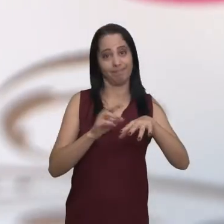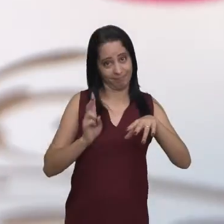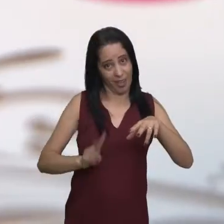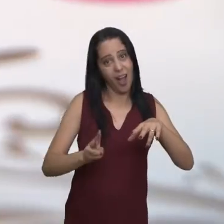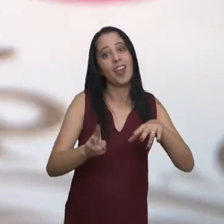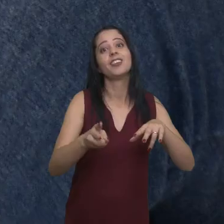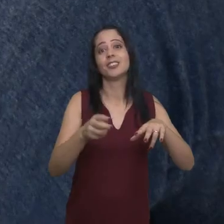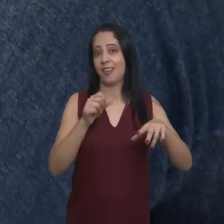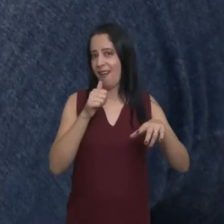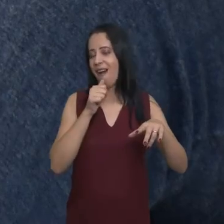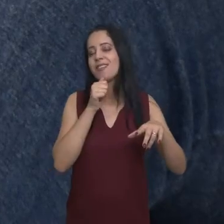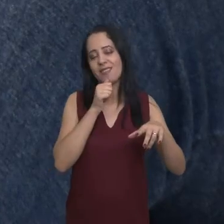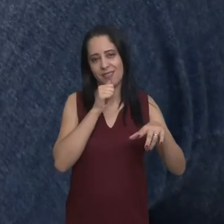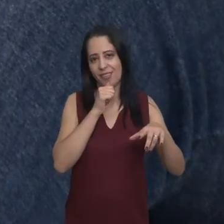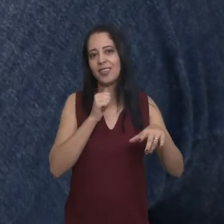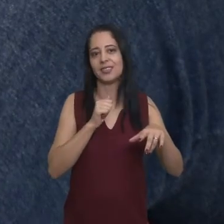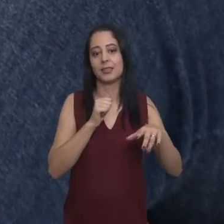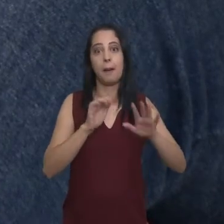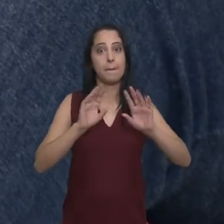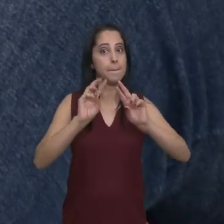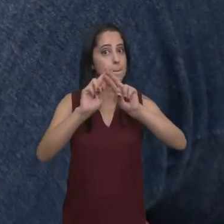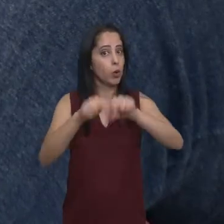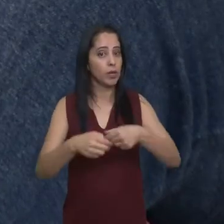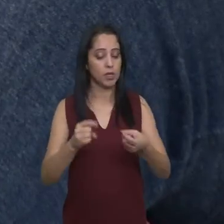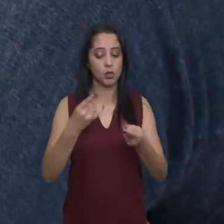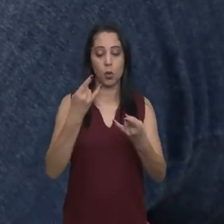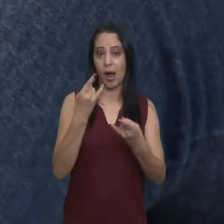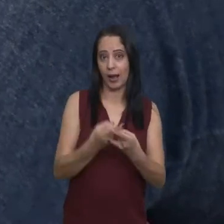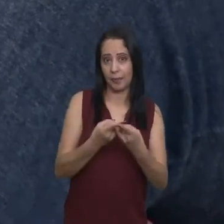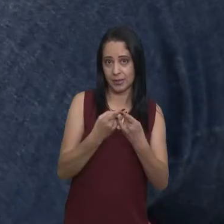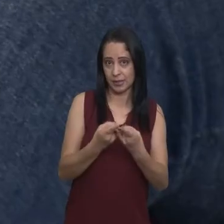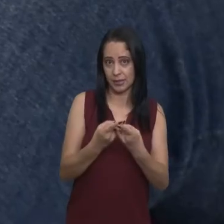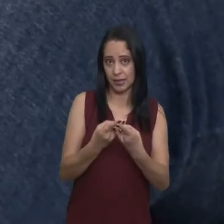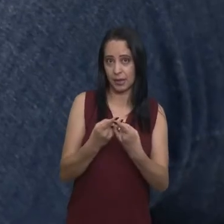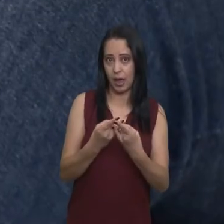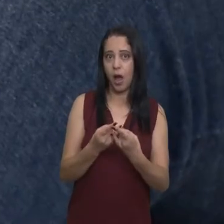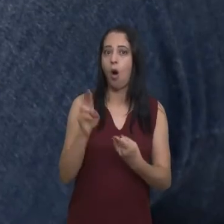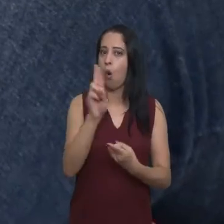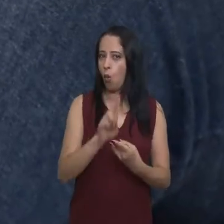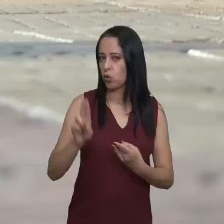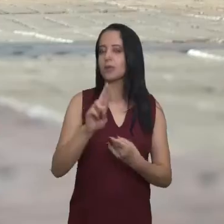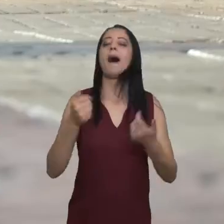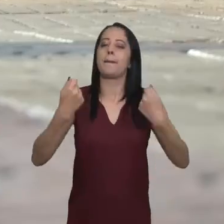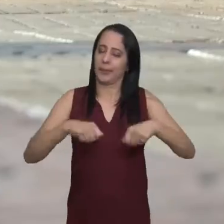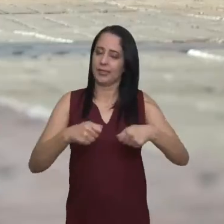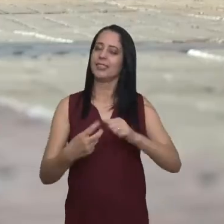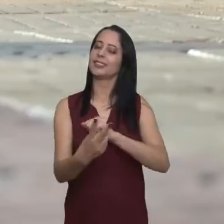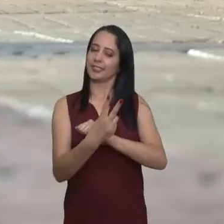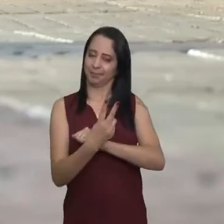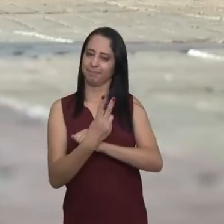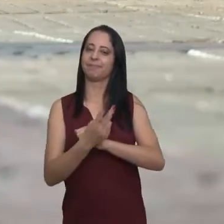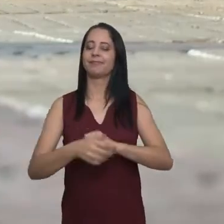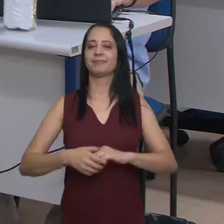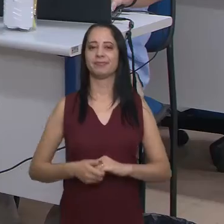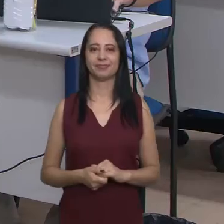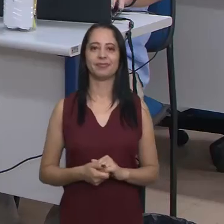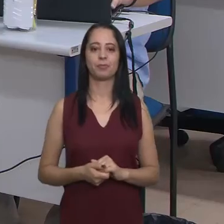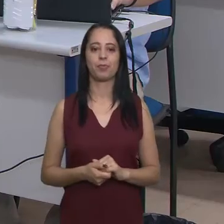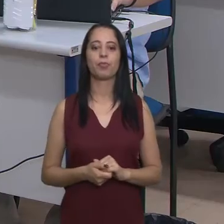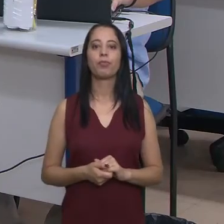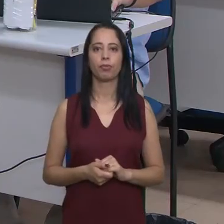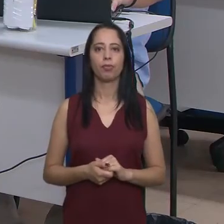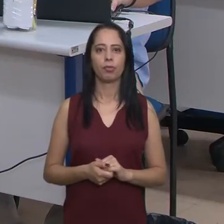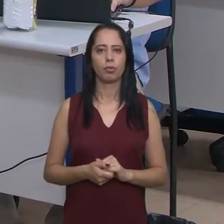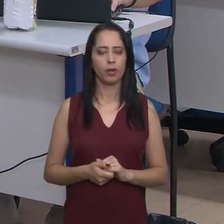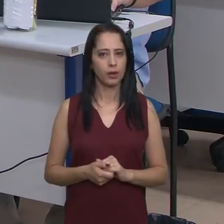sexualmente transmissíveis. Portanto, a camisinha ainda é utensílio obrigatório para a saúde. Previna-se.